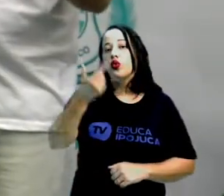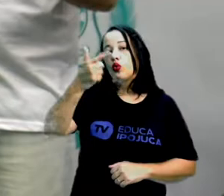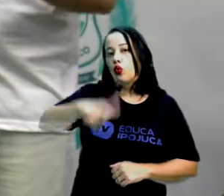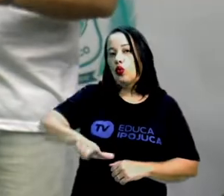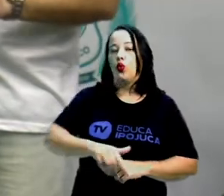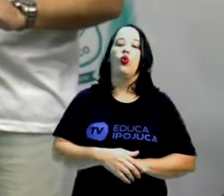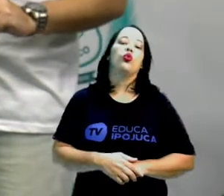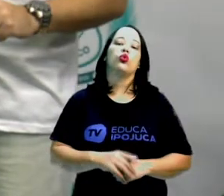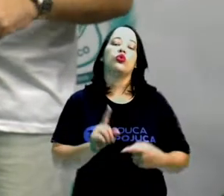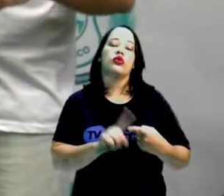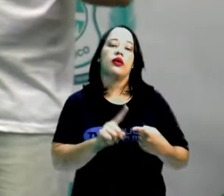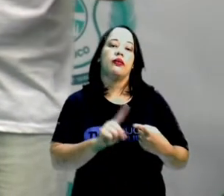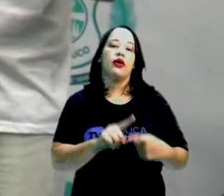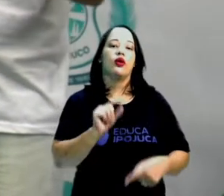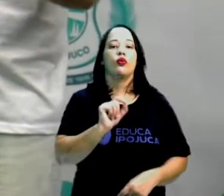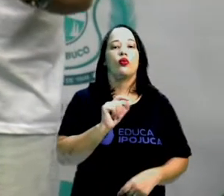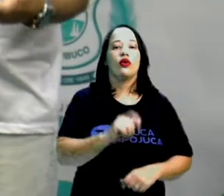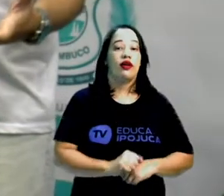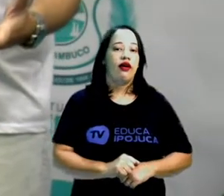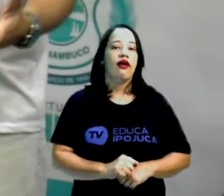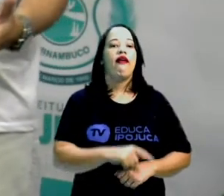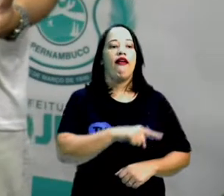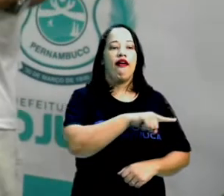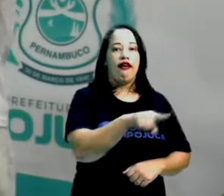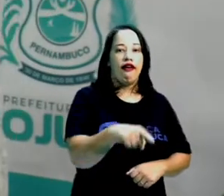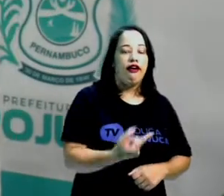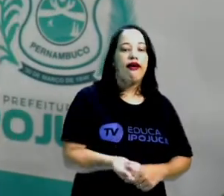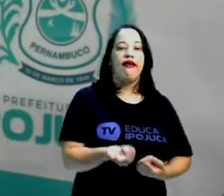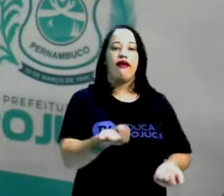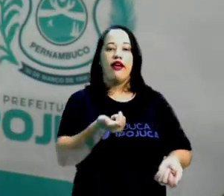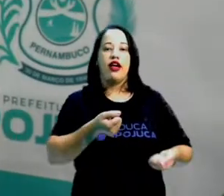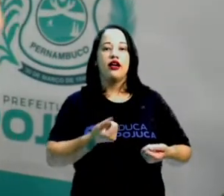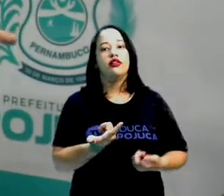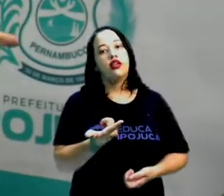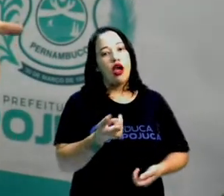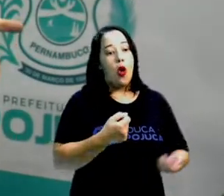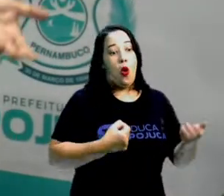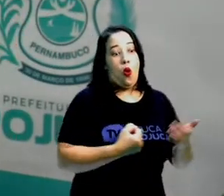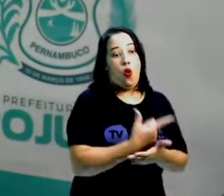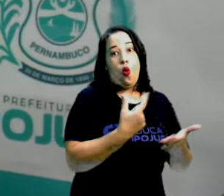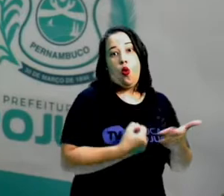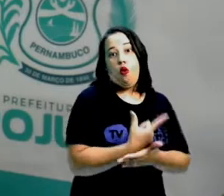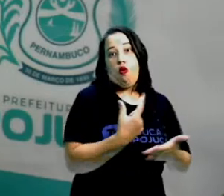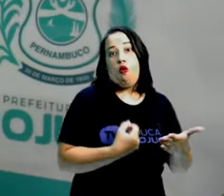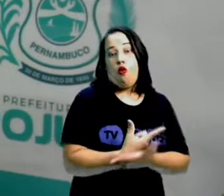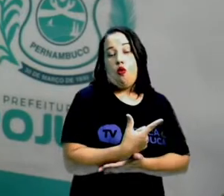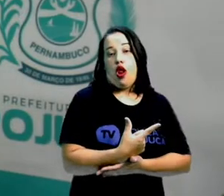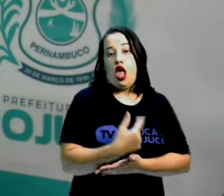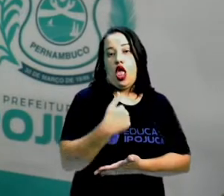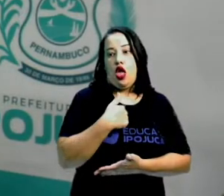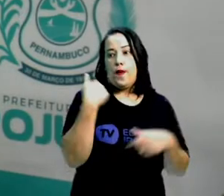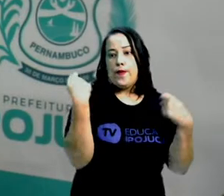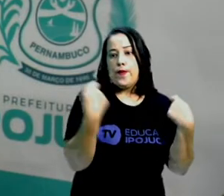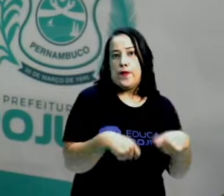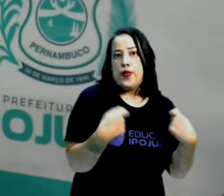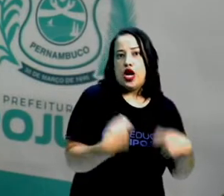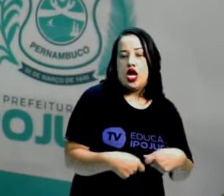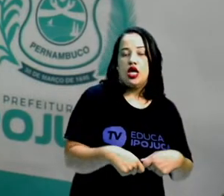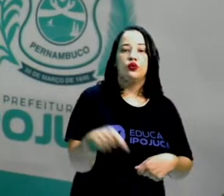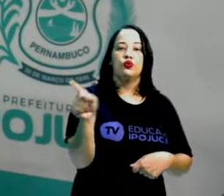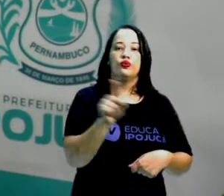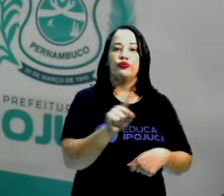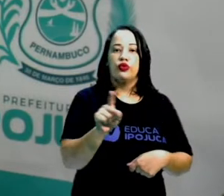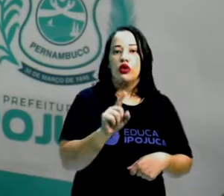coisa também que está relacionada a isso é o consumismo. Então você comprava não só porque você precisava daquilo,